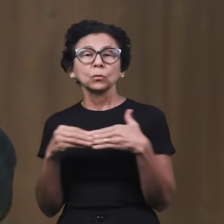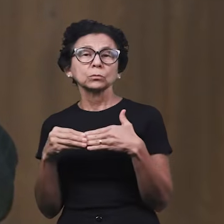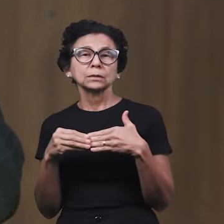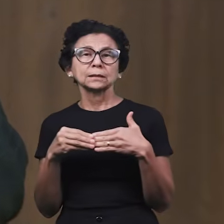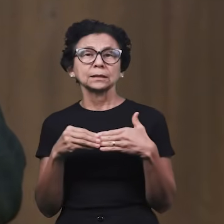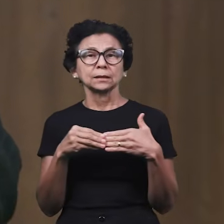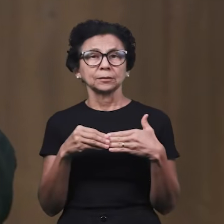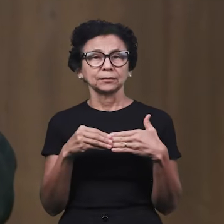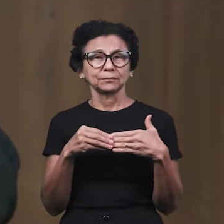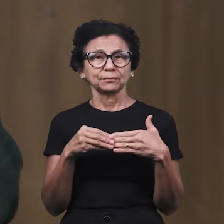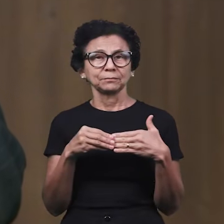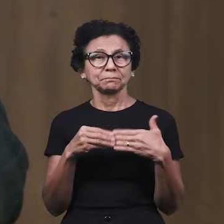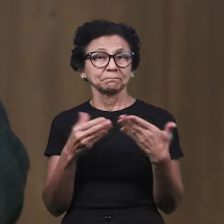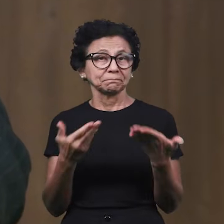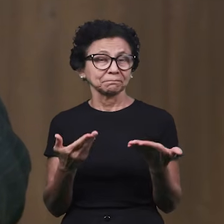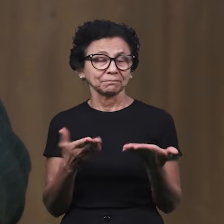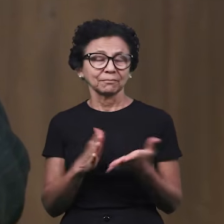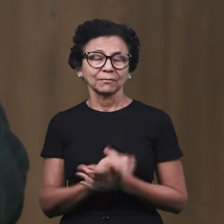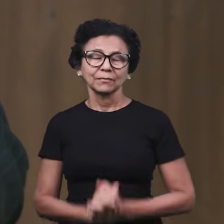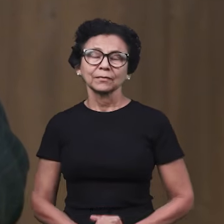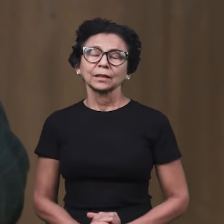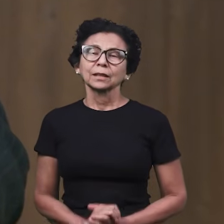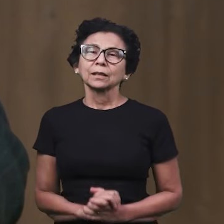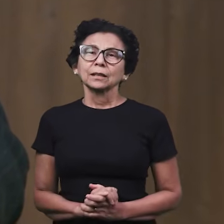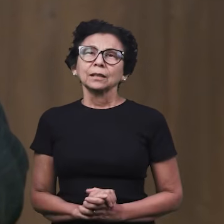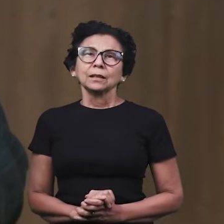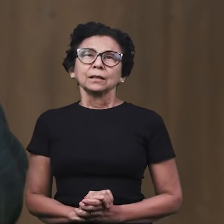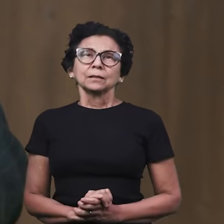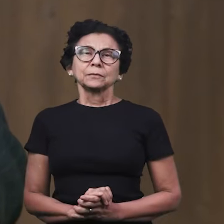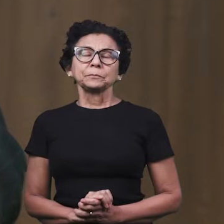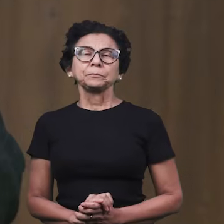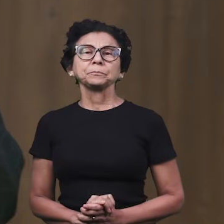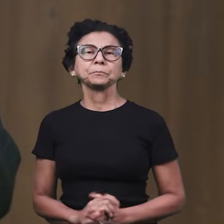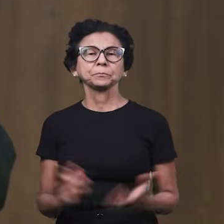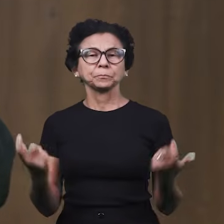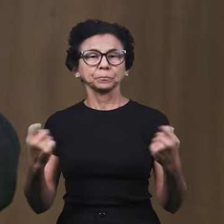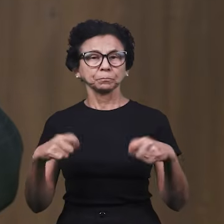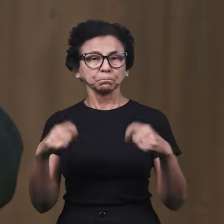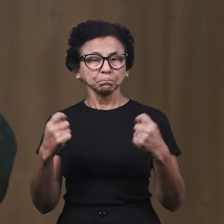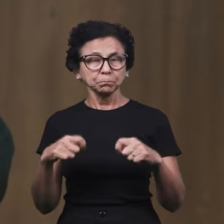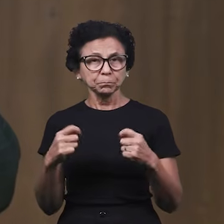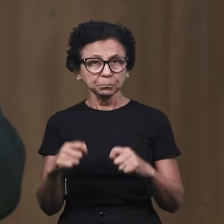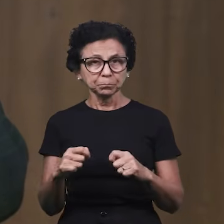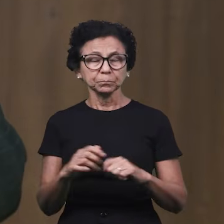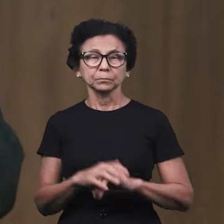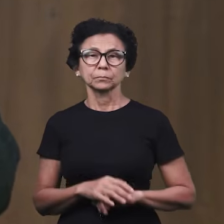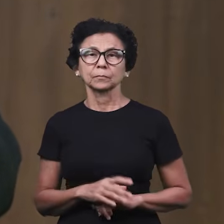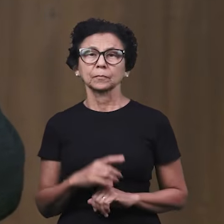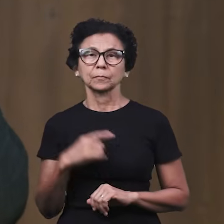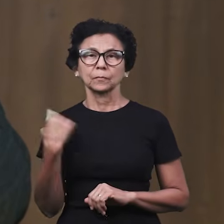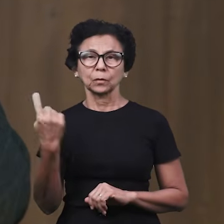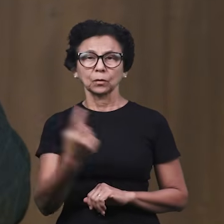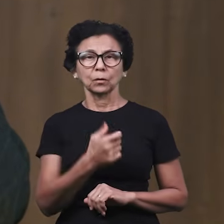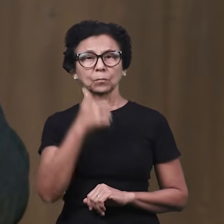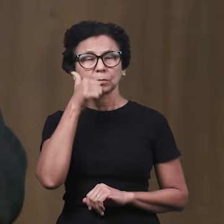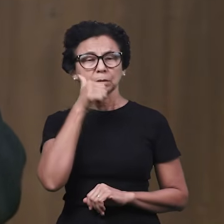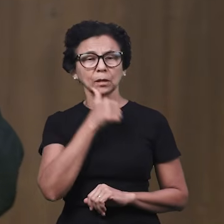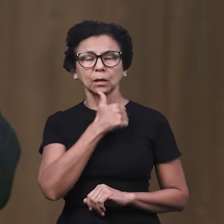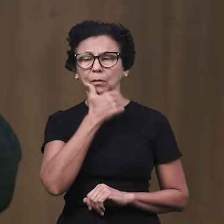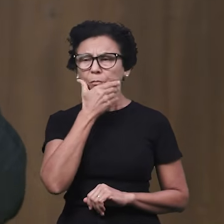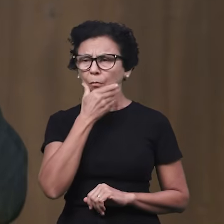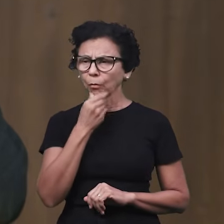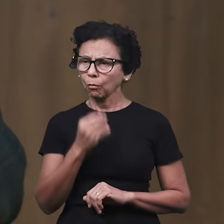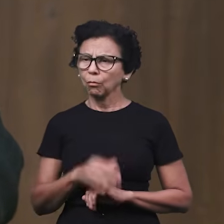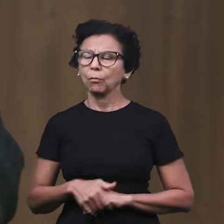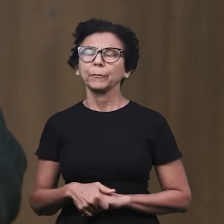norte? Essa é a necessidade do ser humano. O homem, a mulher, ouve muitas pessoas,